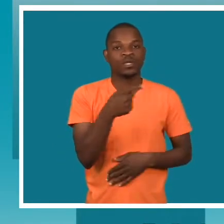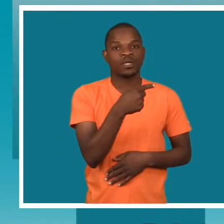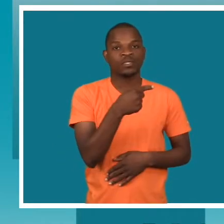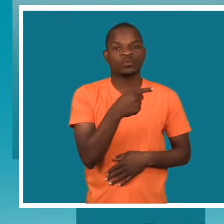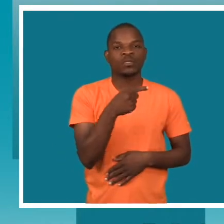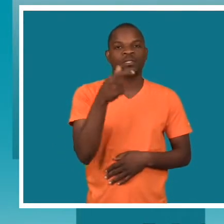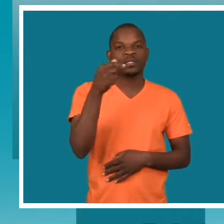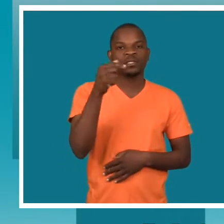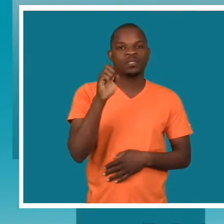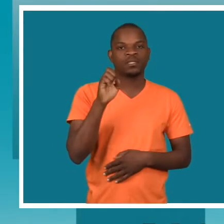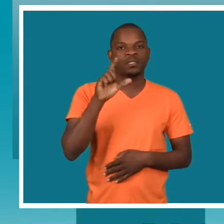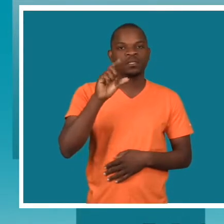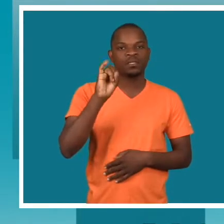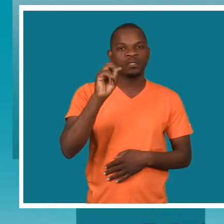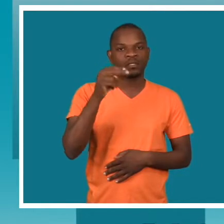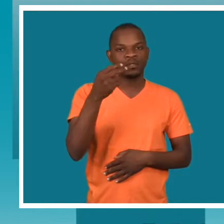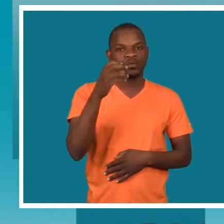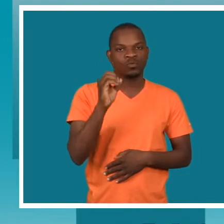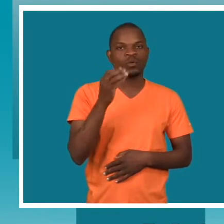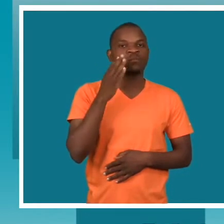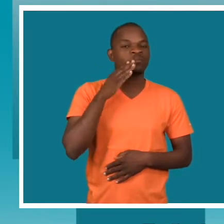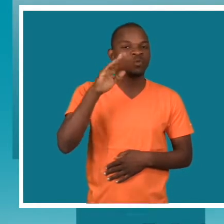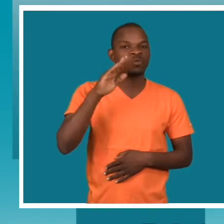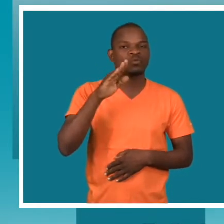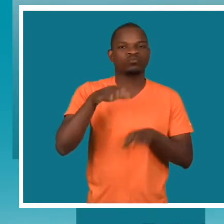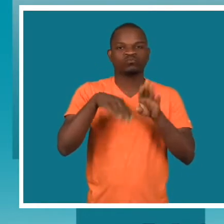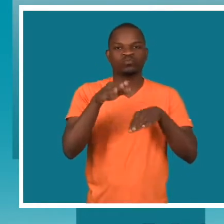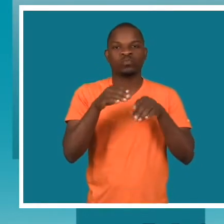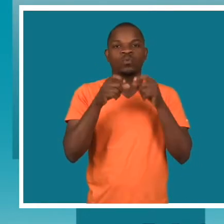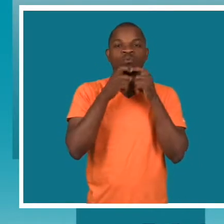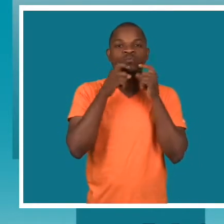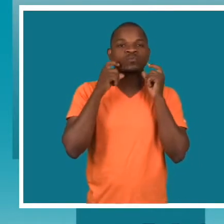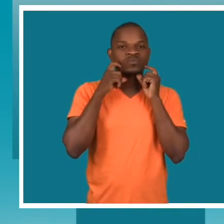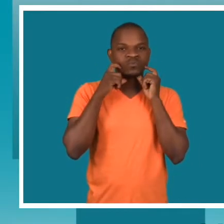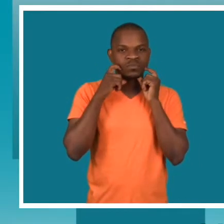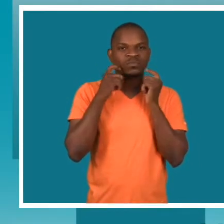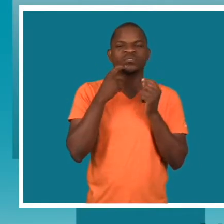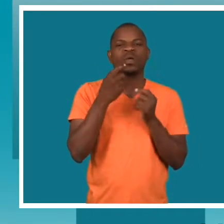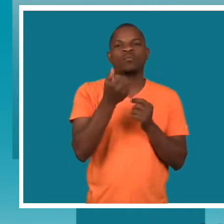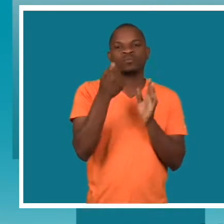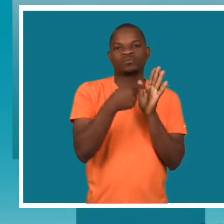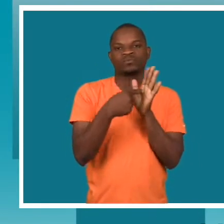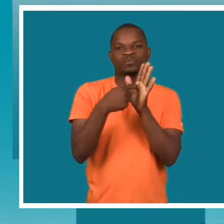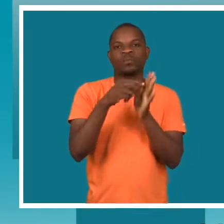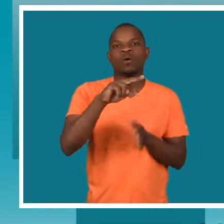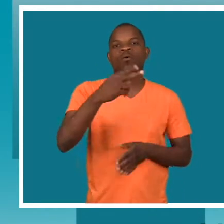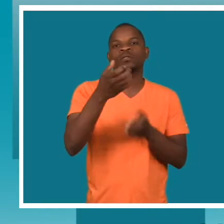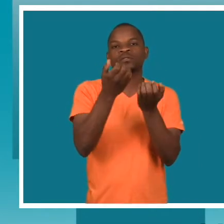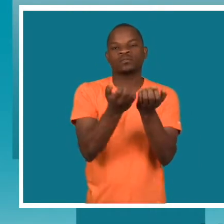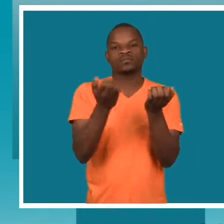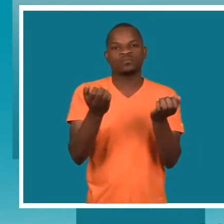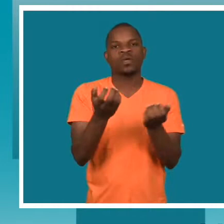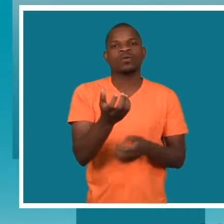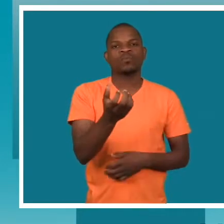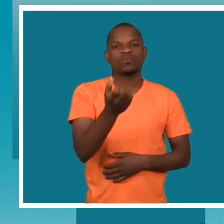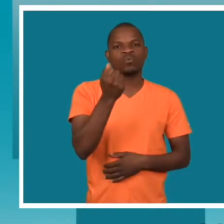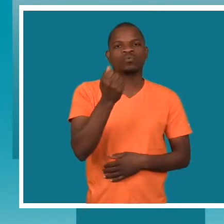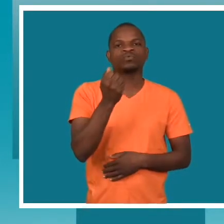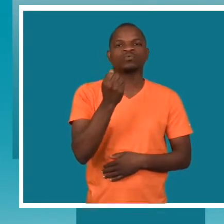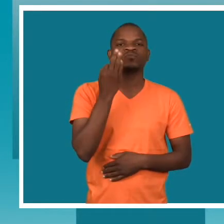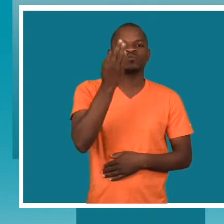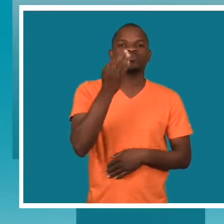dando visibilidade ao Telinho, neste caso, como o melhor jogador do Moçambola, achamos nós que pode ser servido de inspiração para